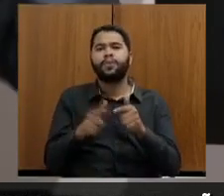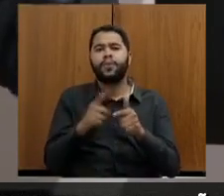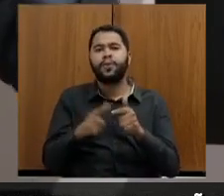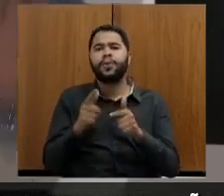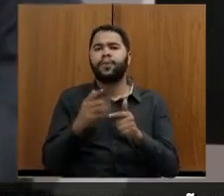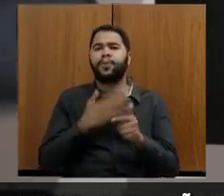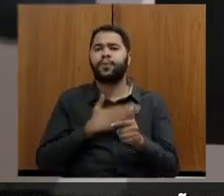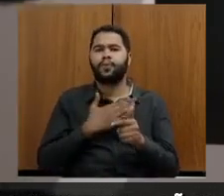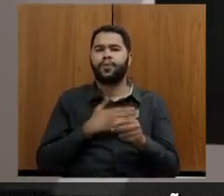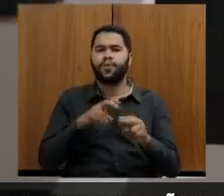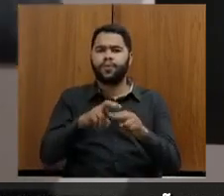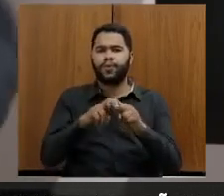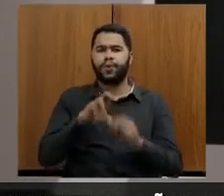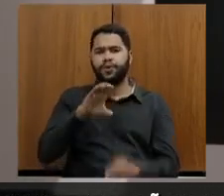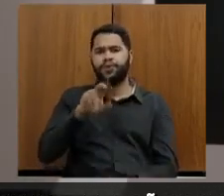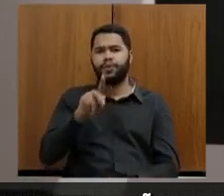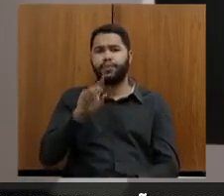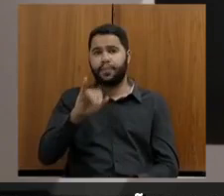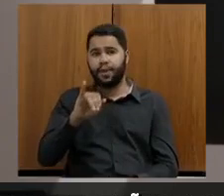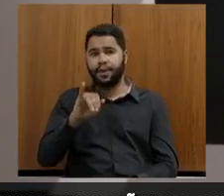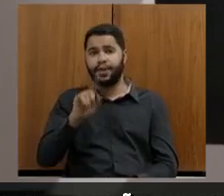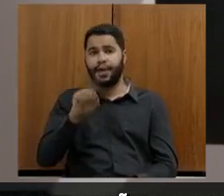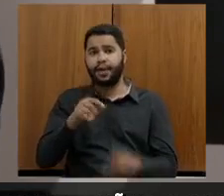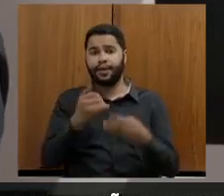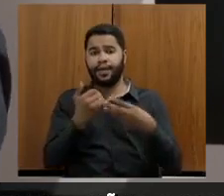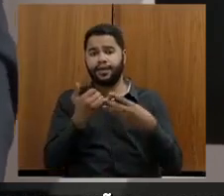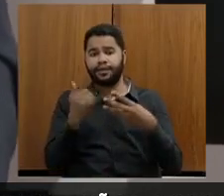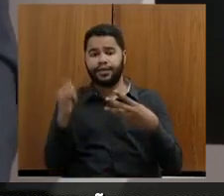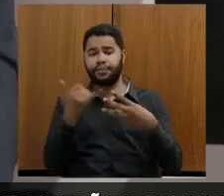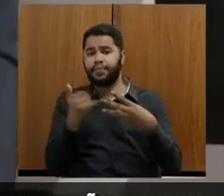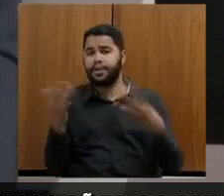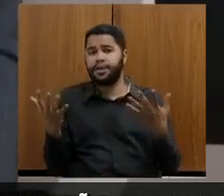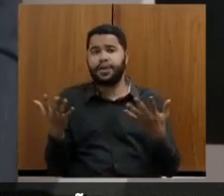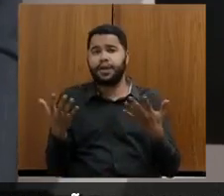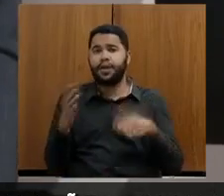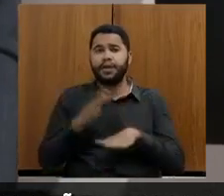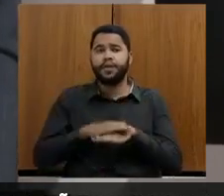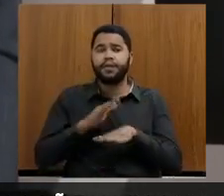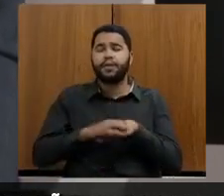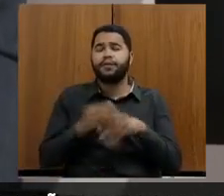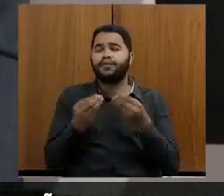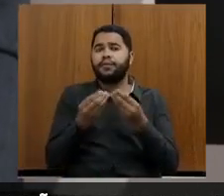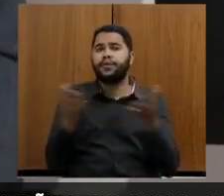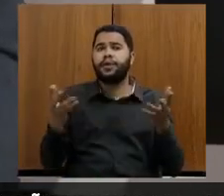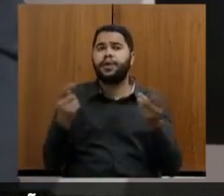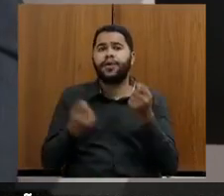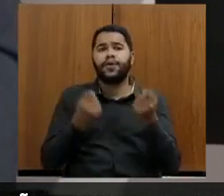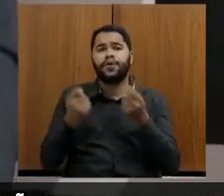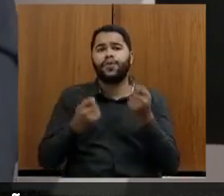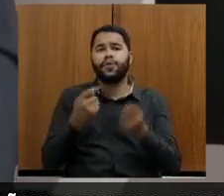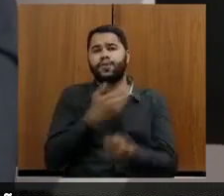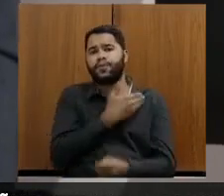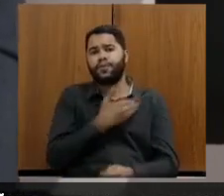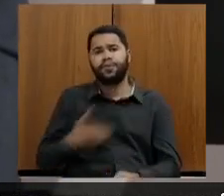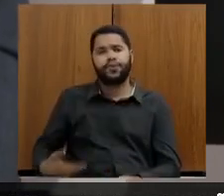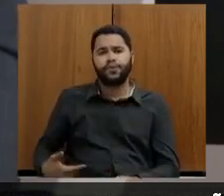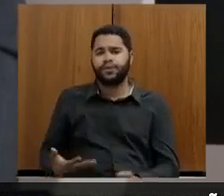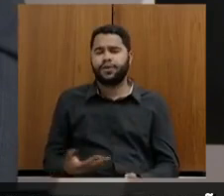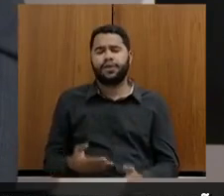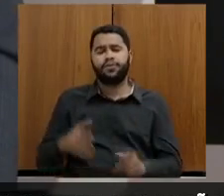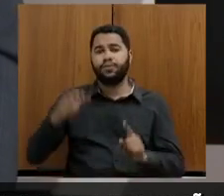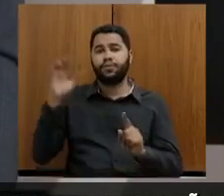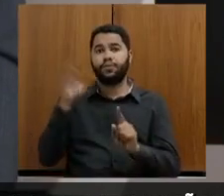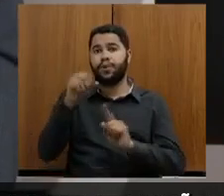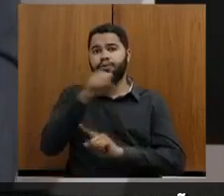problema comigo por causa da CPI da Cemig é é algo que vai trazer economia para o estado e o impacto